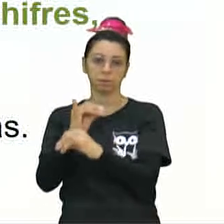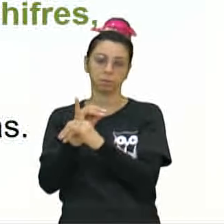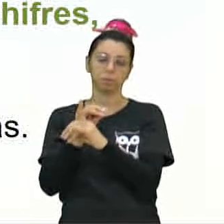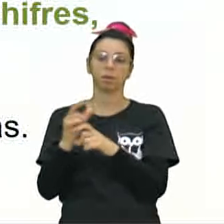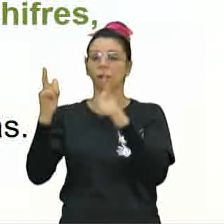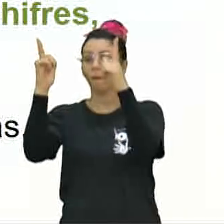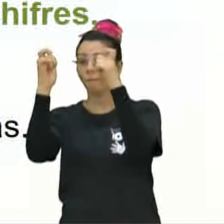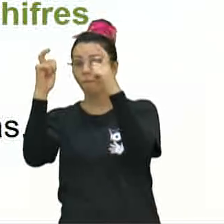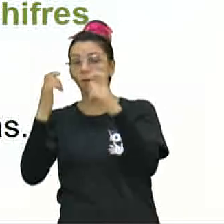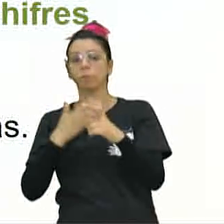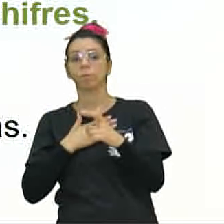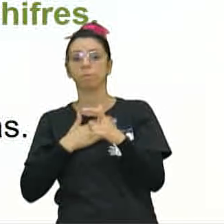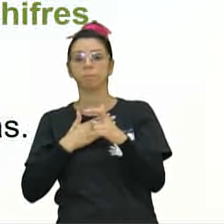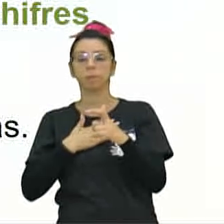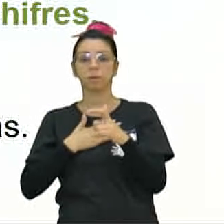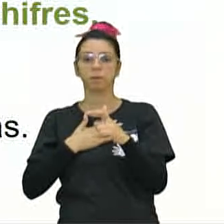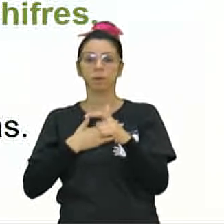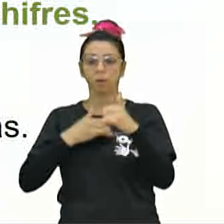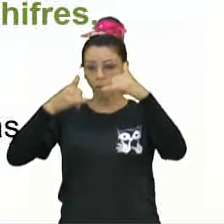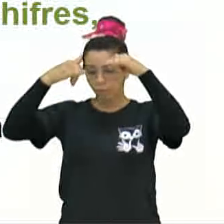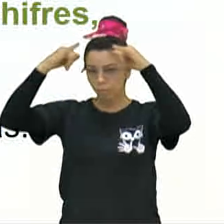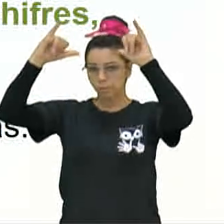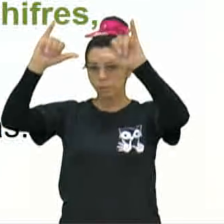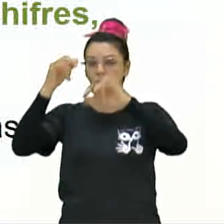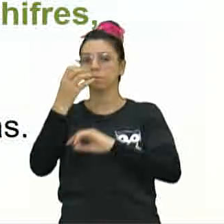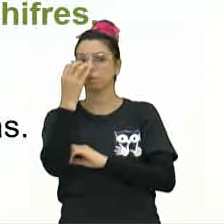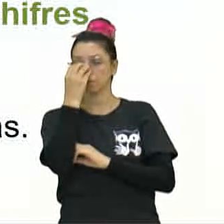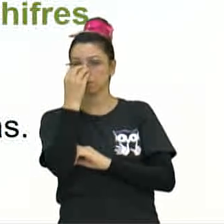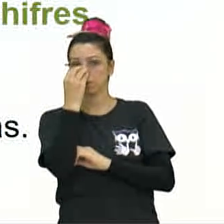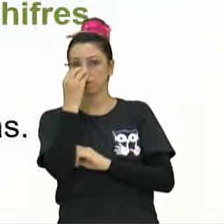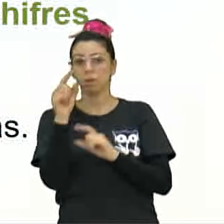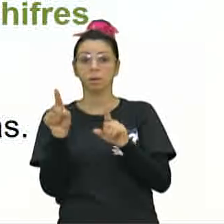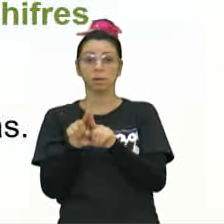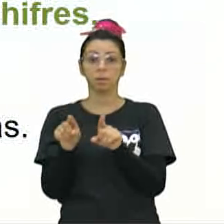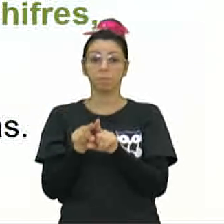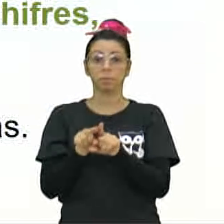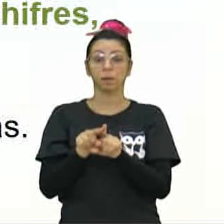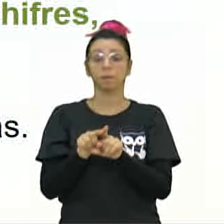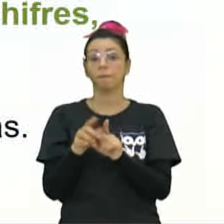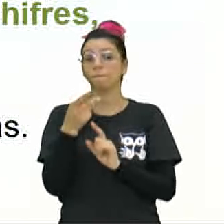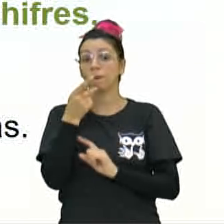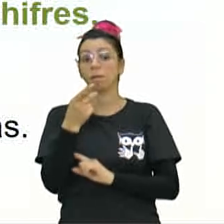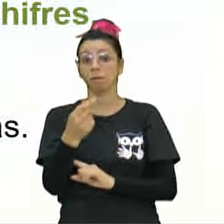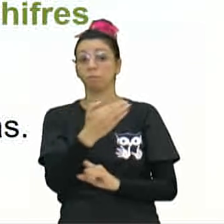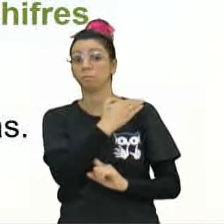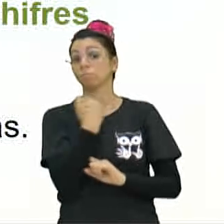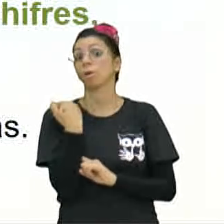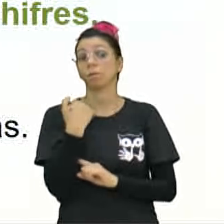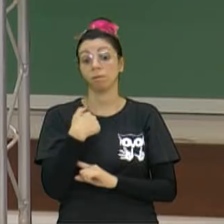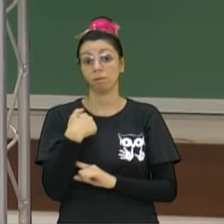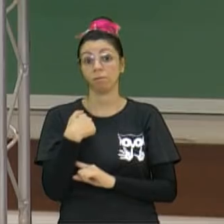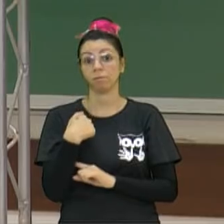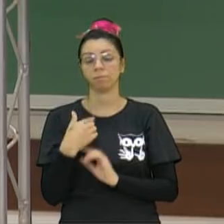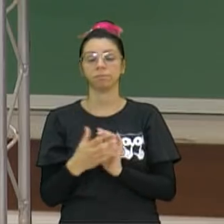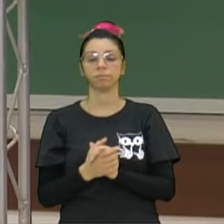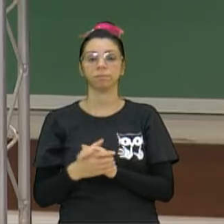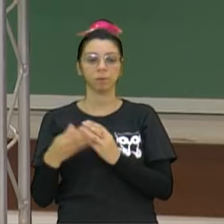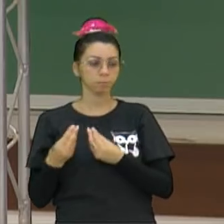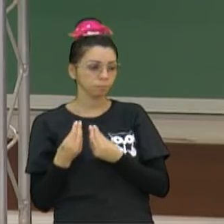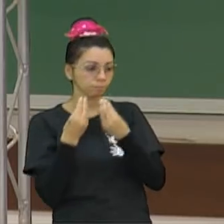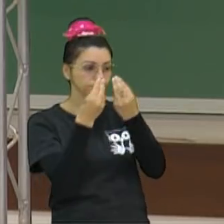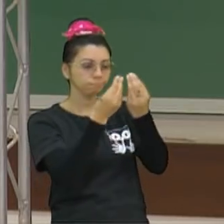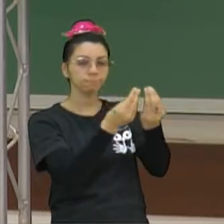eram fotos minhas com chifres, nariz de palhaço e até mesmo com ameaças de morte. Então, olha que cyberbullying